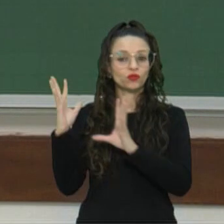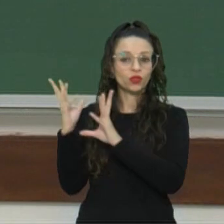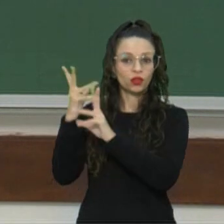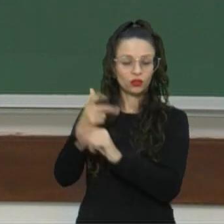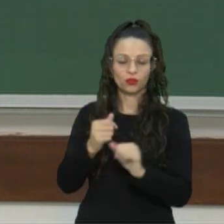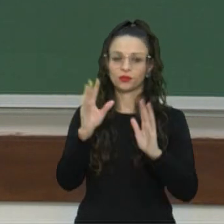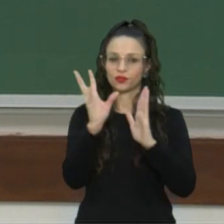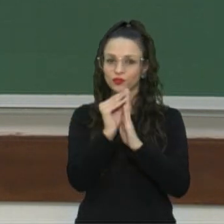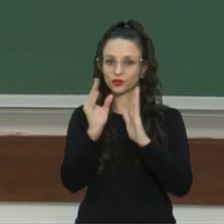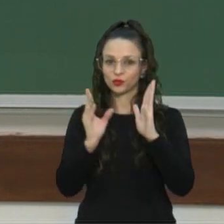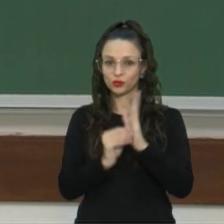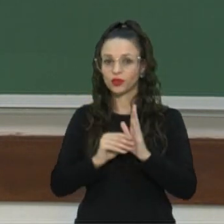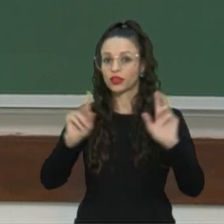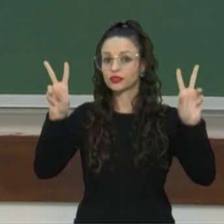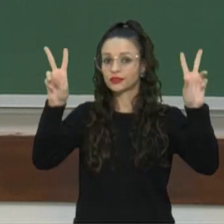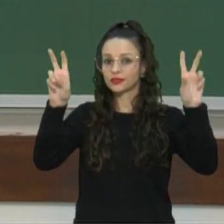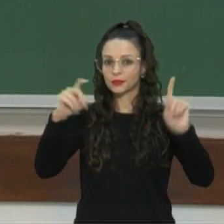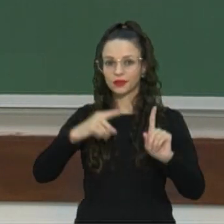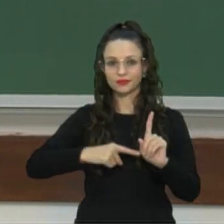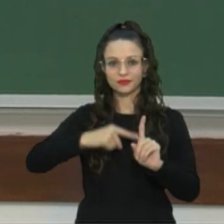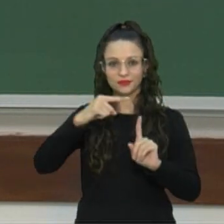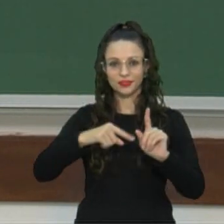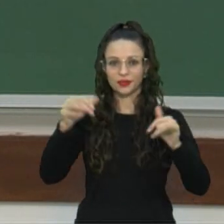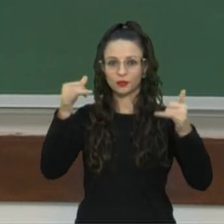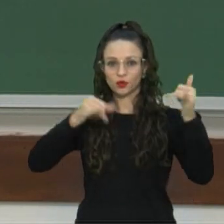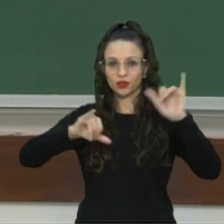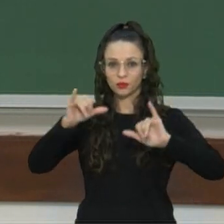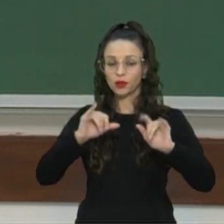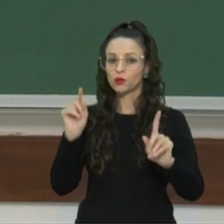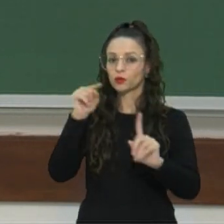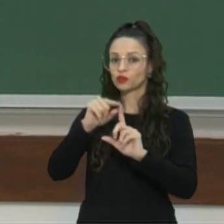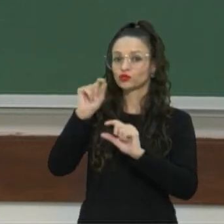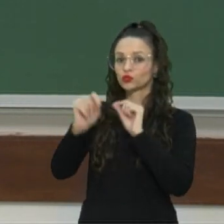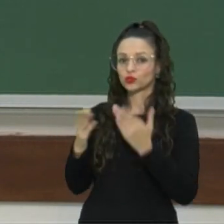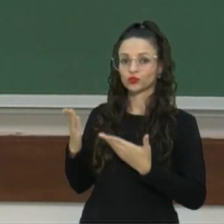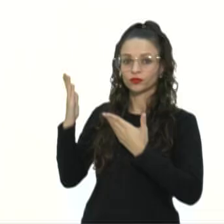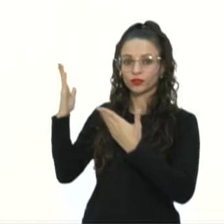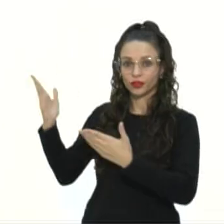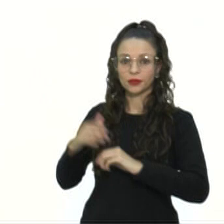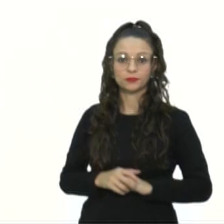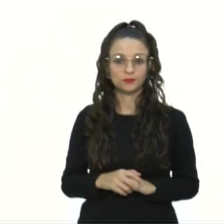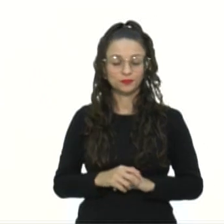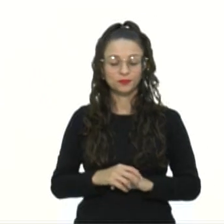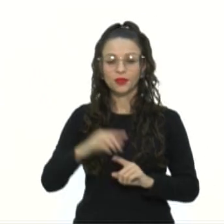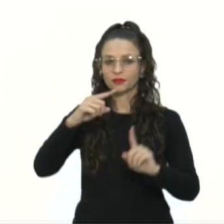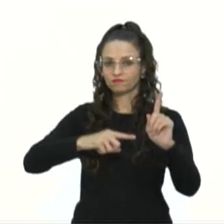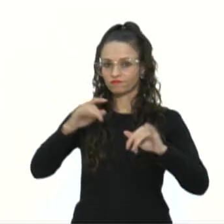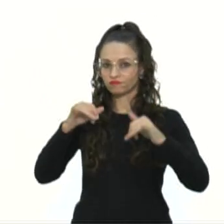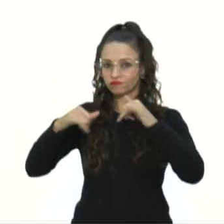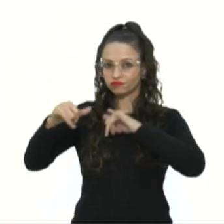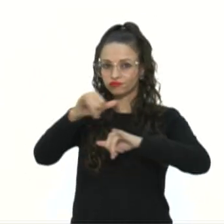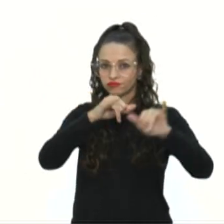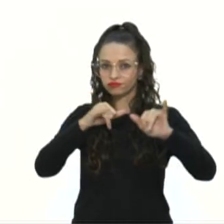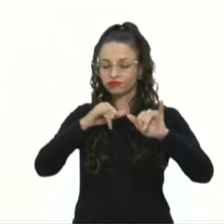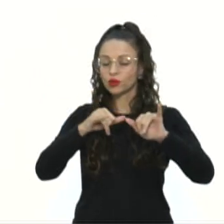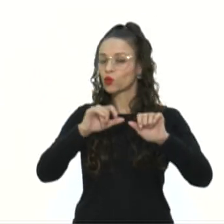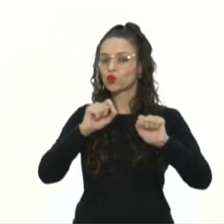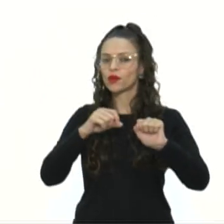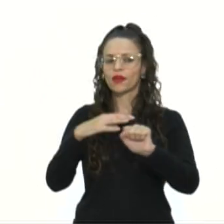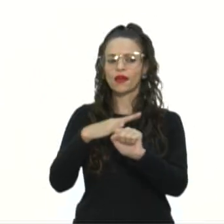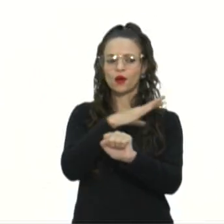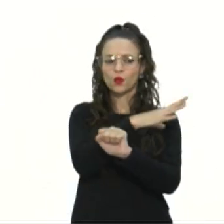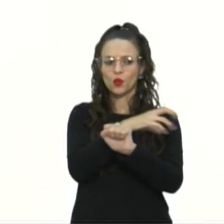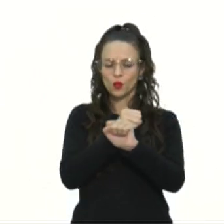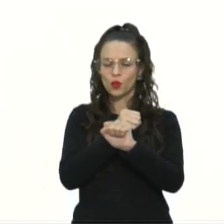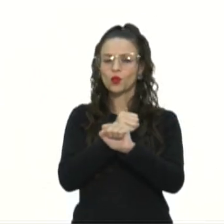de conteúdos de termoquímica. Então, os nossos objetivos são entalpia, reações endotérmicas e